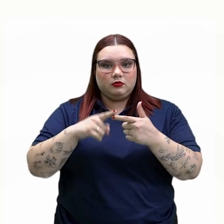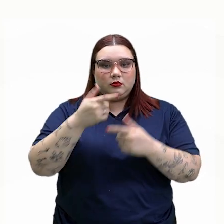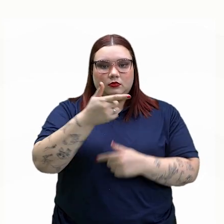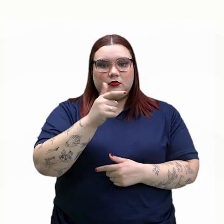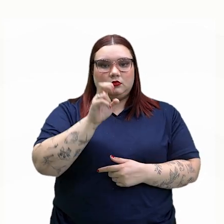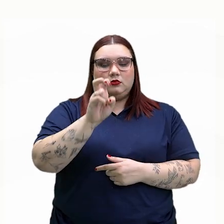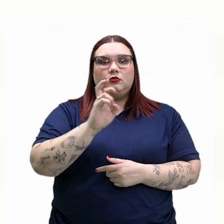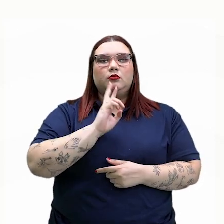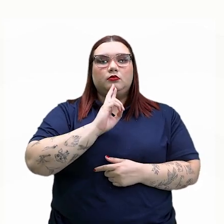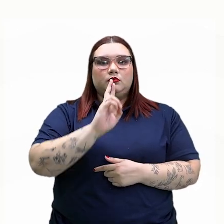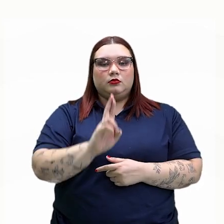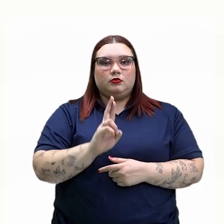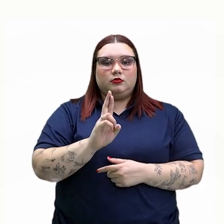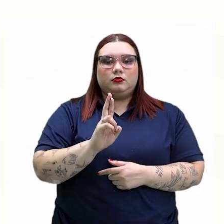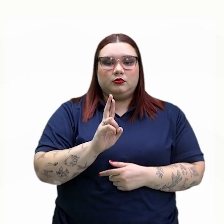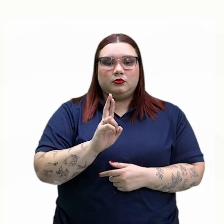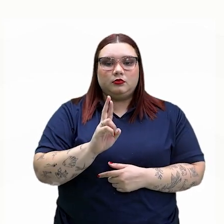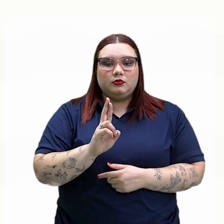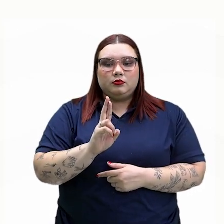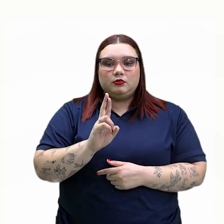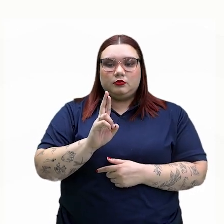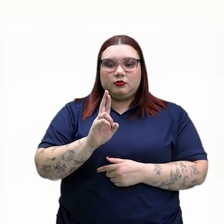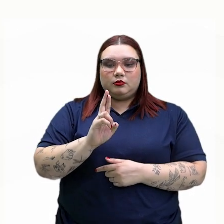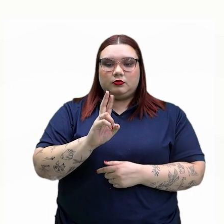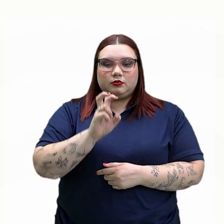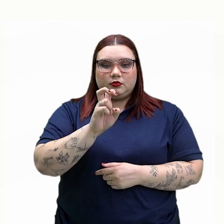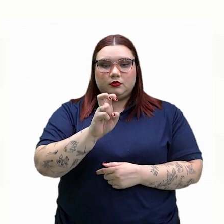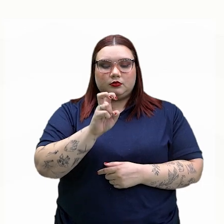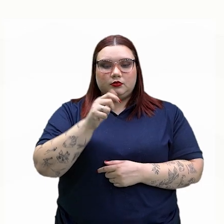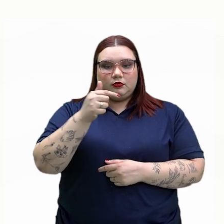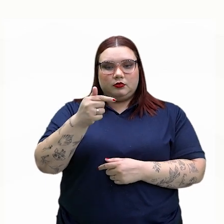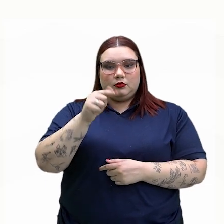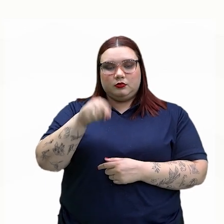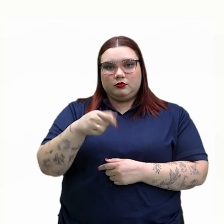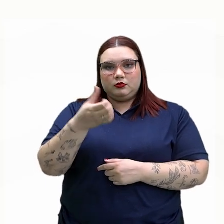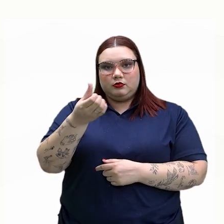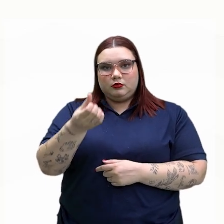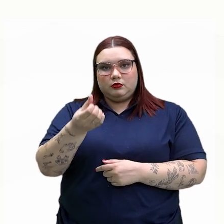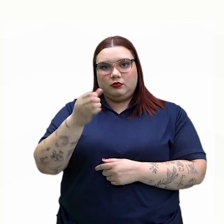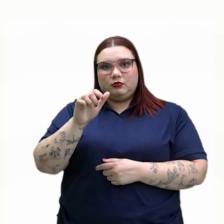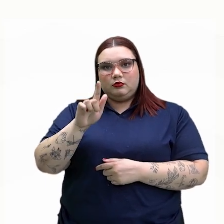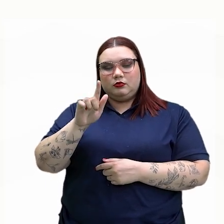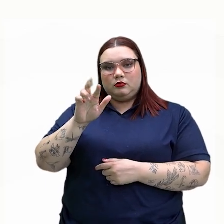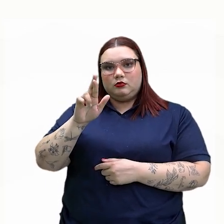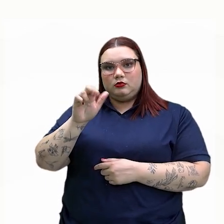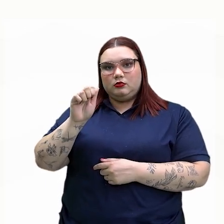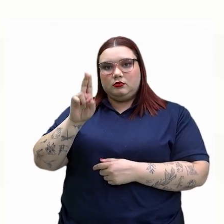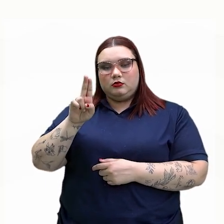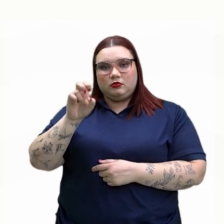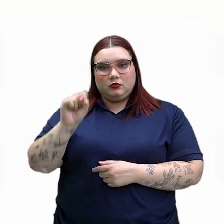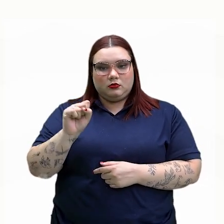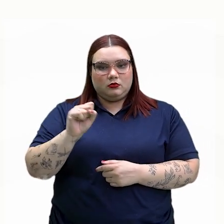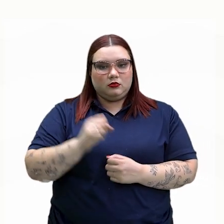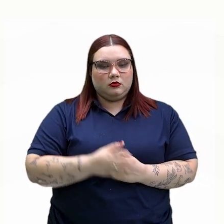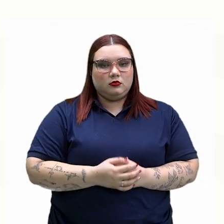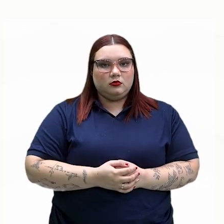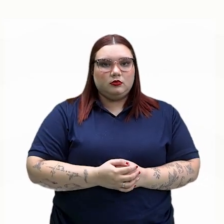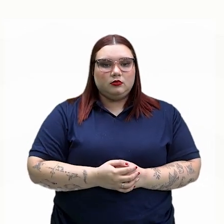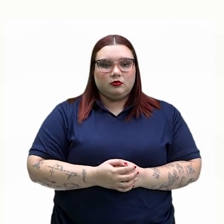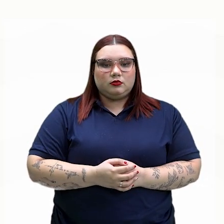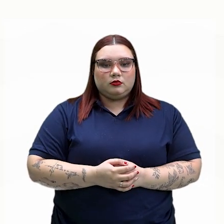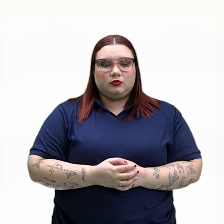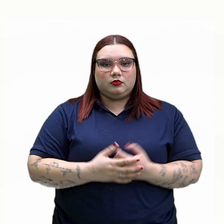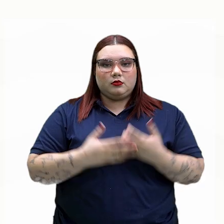1.440, dividido por 25. O resultado 4 vai ter um setor correspondente a 50,6